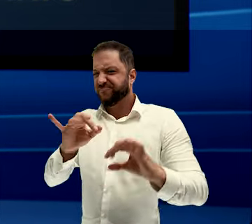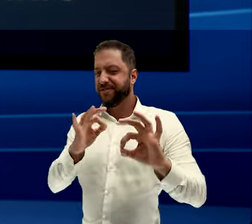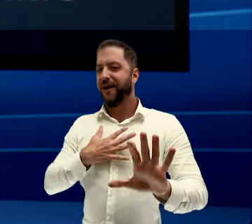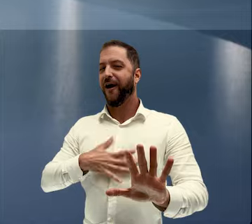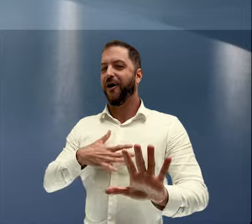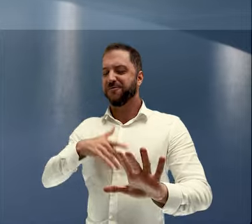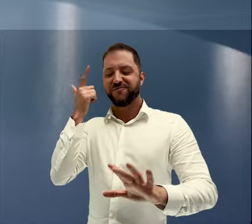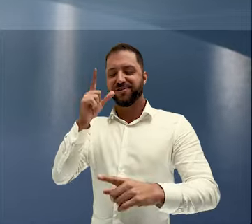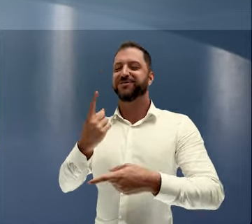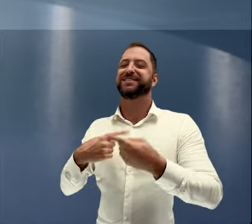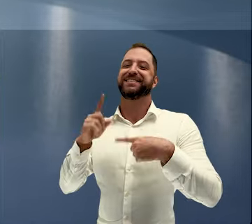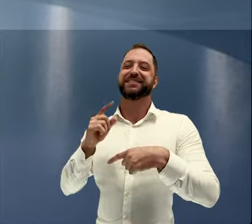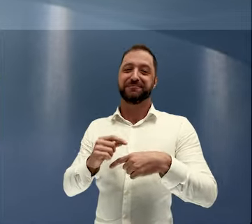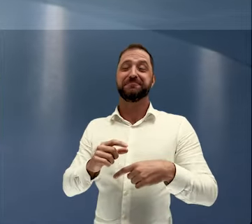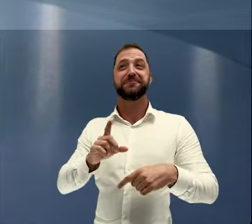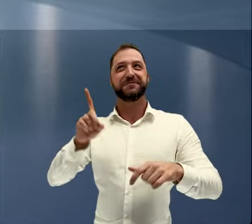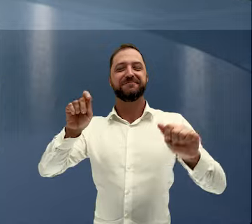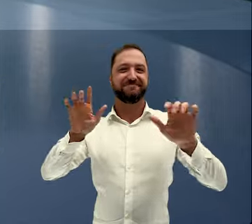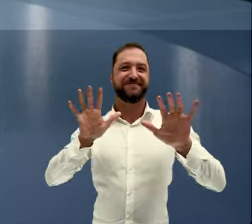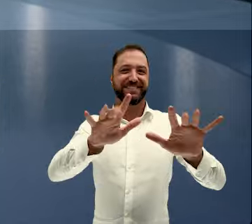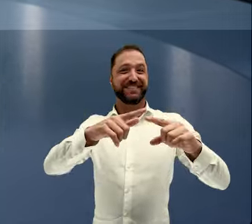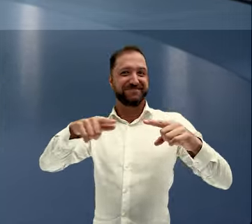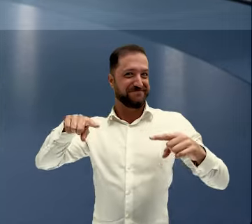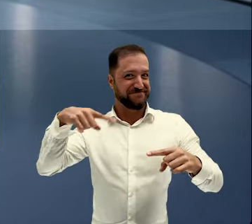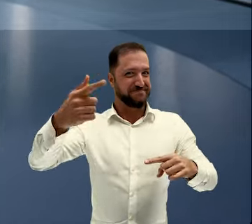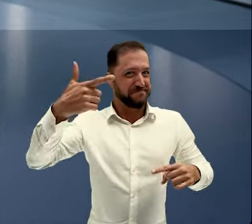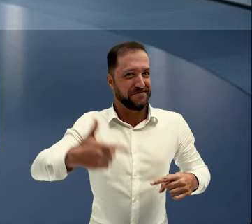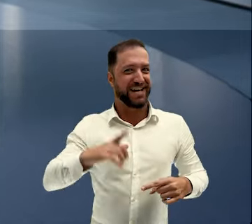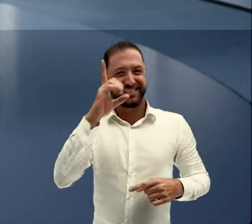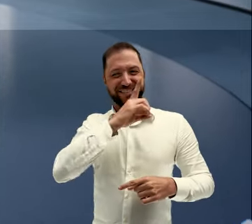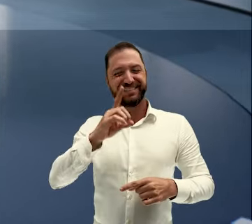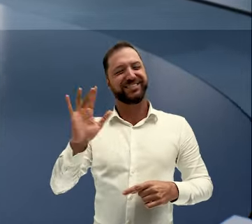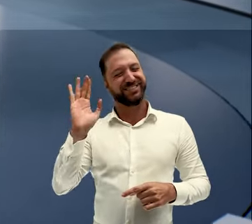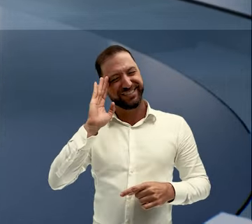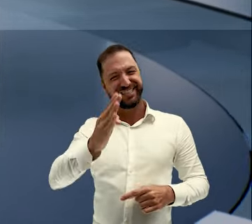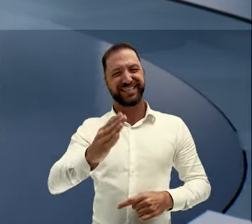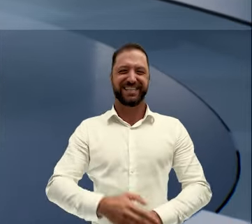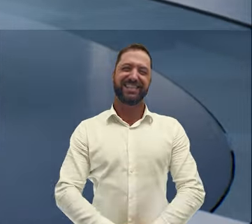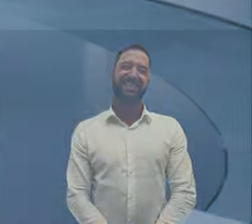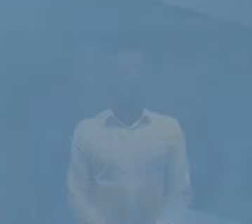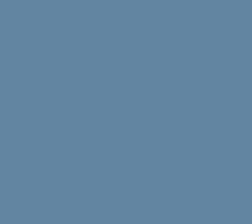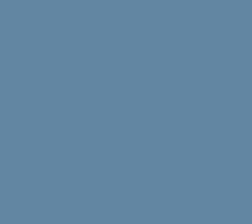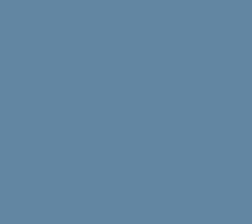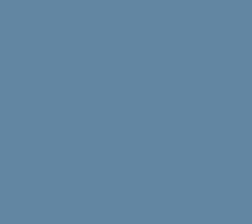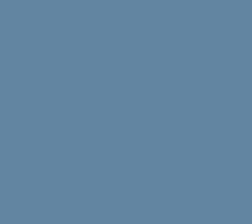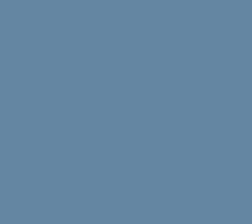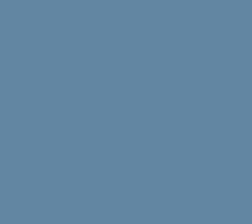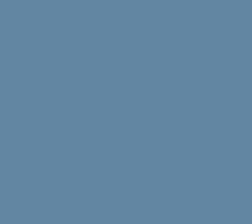processo. Meu povo, um grande beijo. Fiquem com Deus. Até semana que vem. Bora lá?